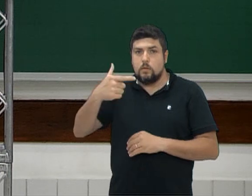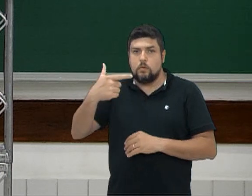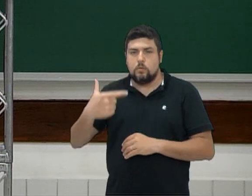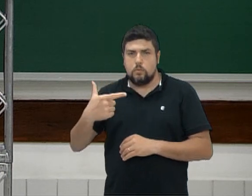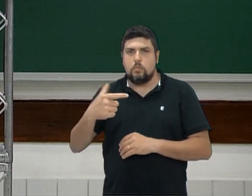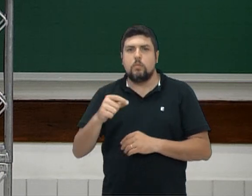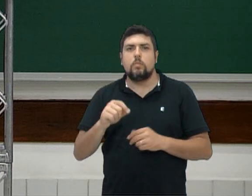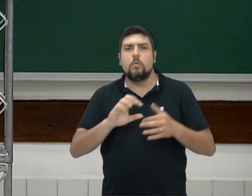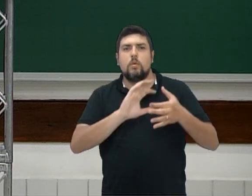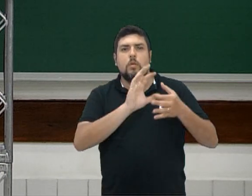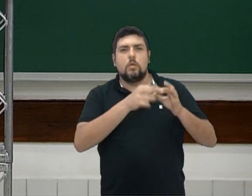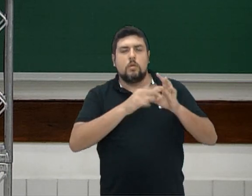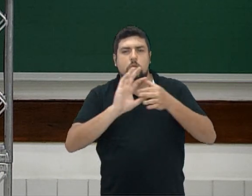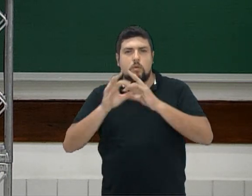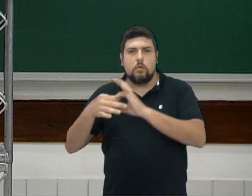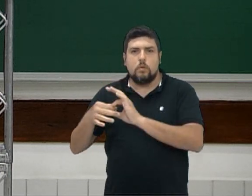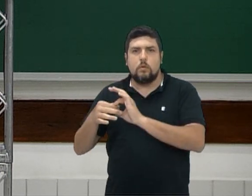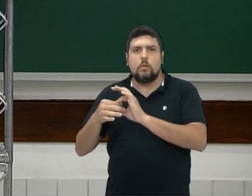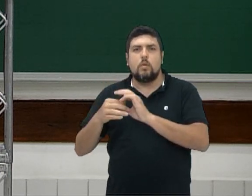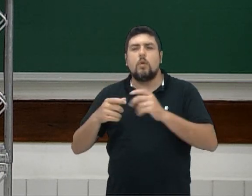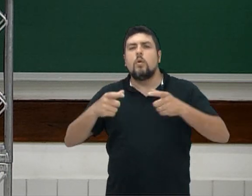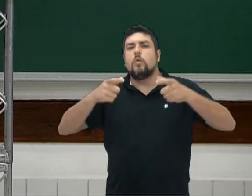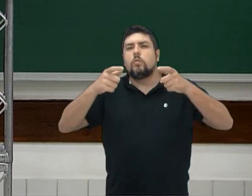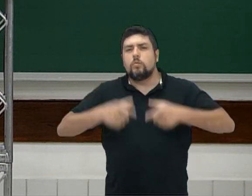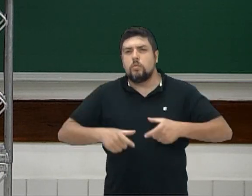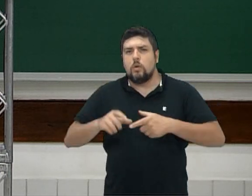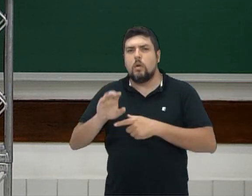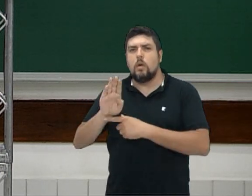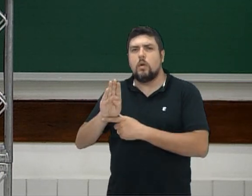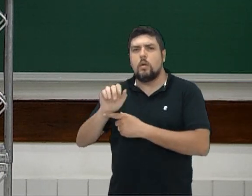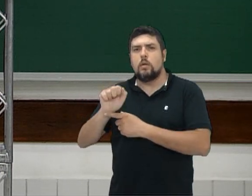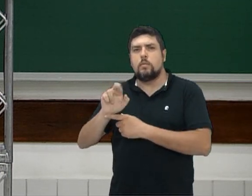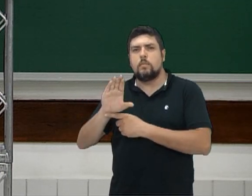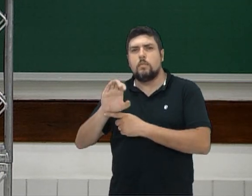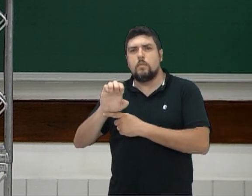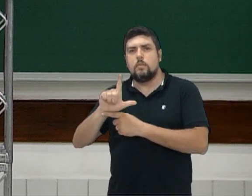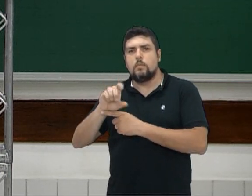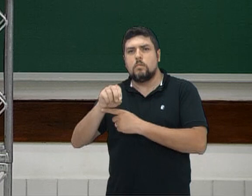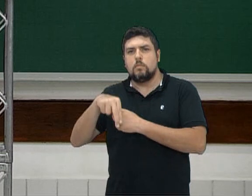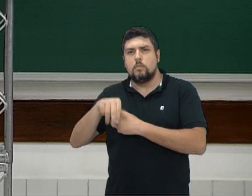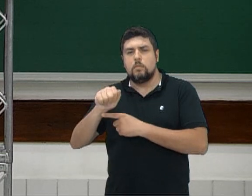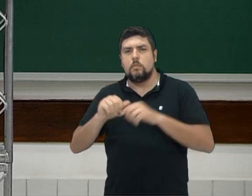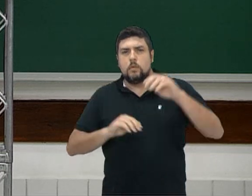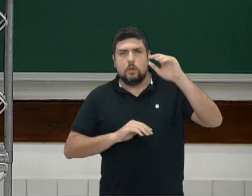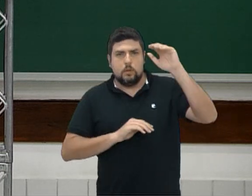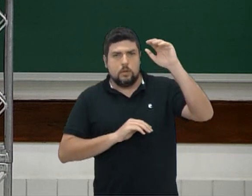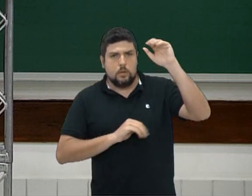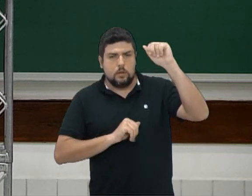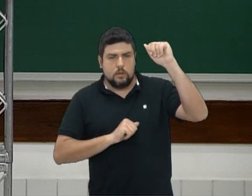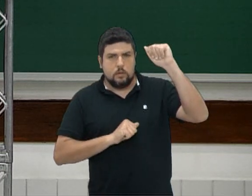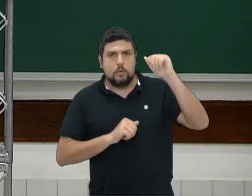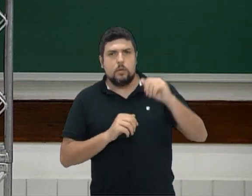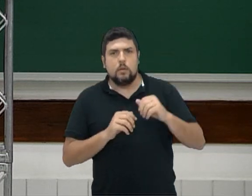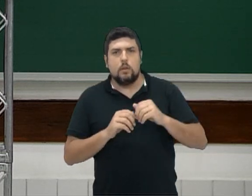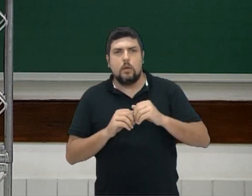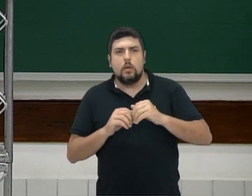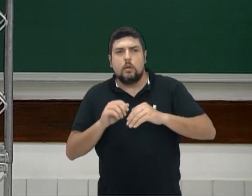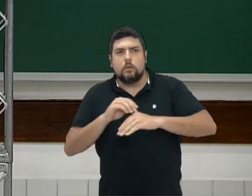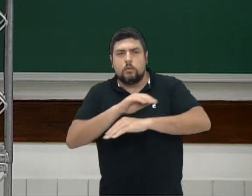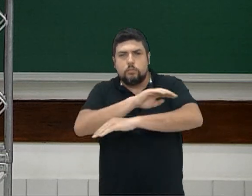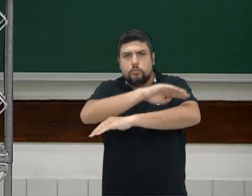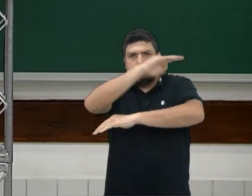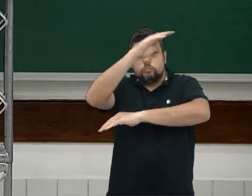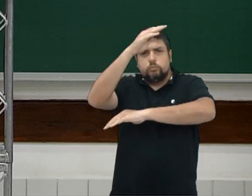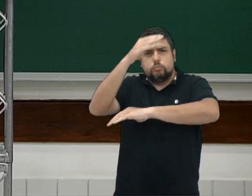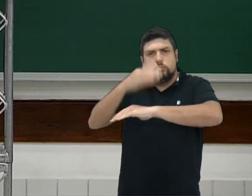Jogos Olímpicos, então a de Barcelona, os Jogos Olímpicos de Barcelona de 1992, como apenas uma modalidade de